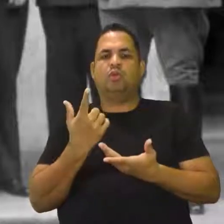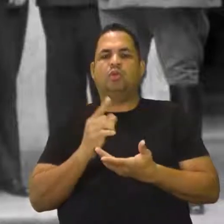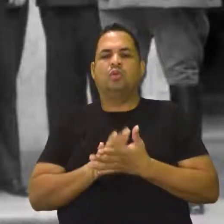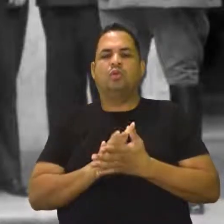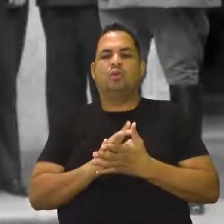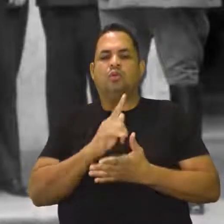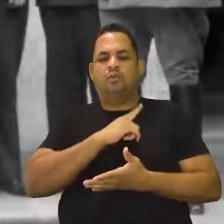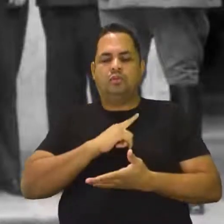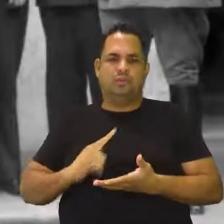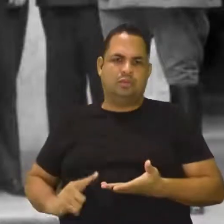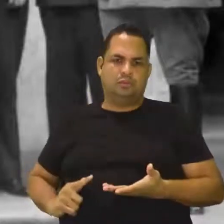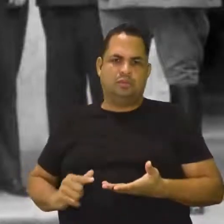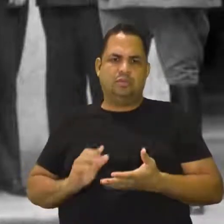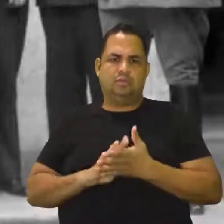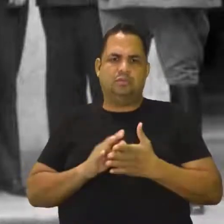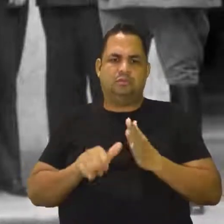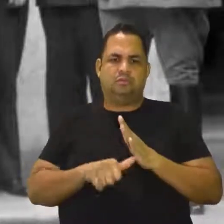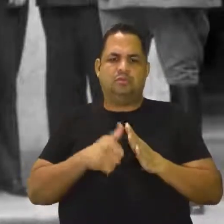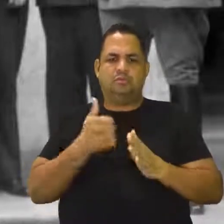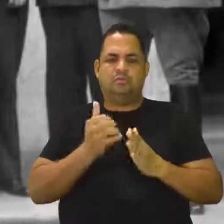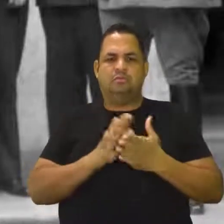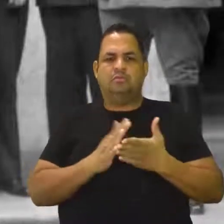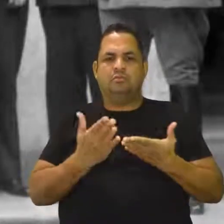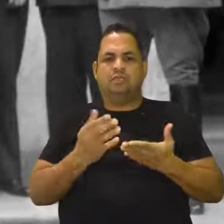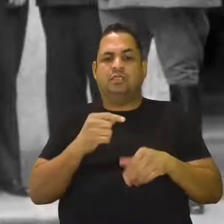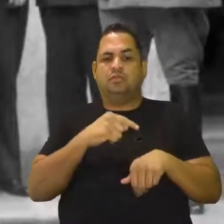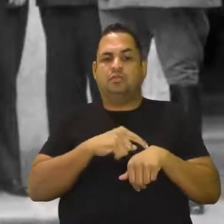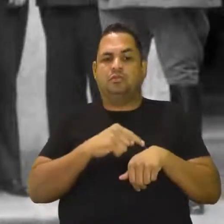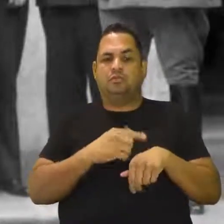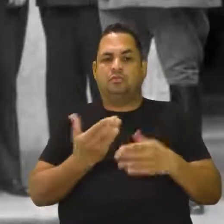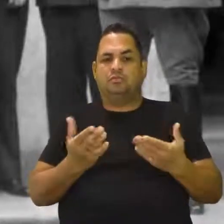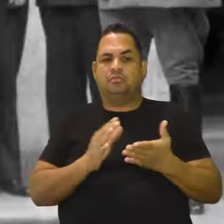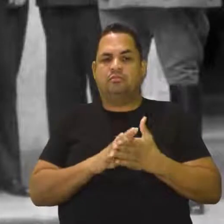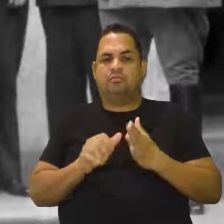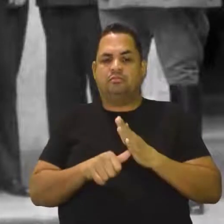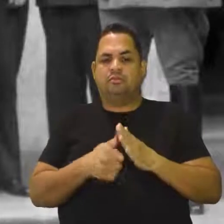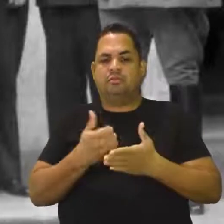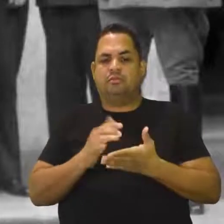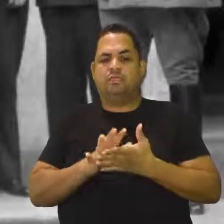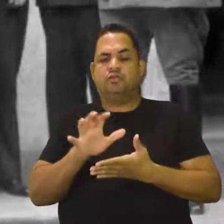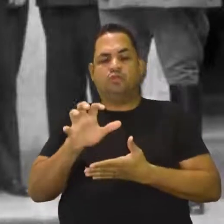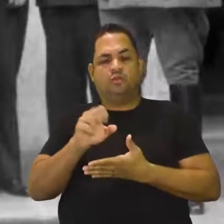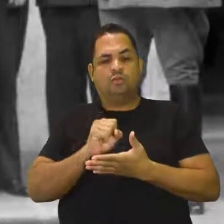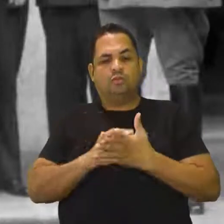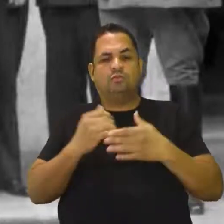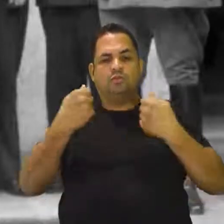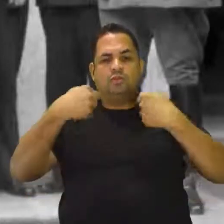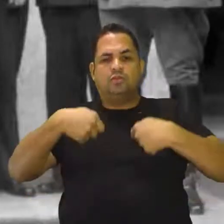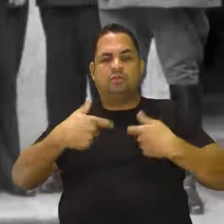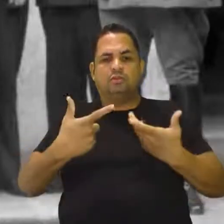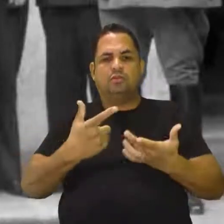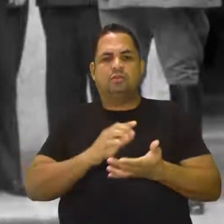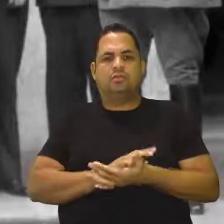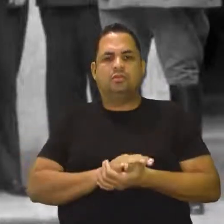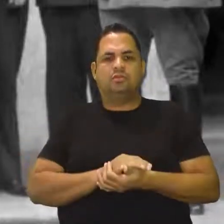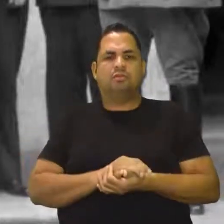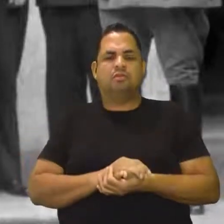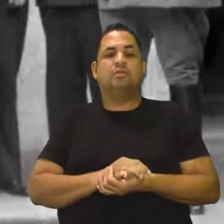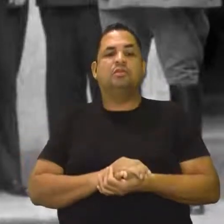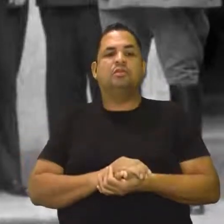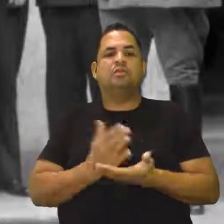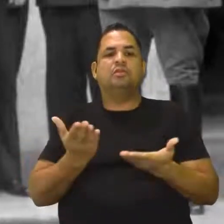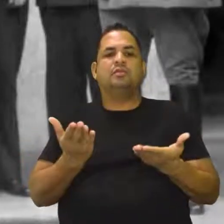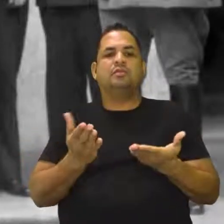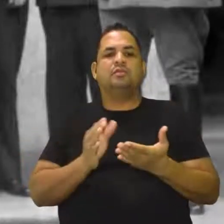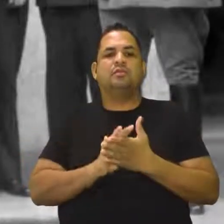momento de Getúlio Vargas, desse primeiro momento dele, dessa primeira tomada do poder. Então, por isso que eu digo